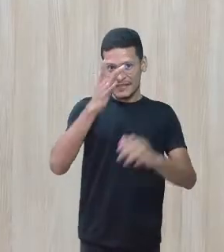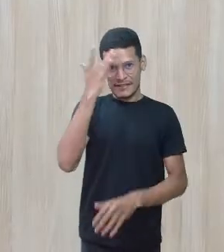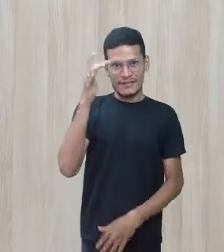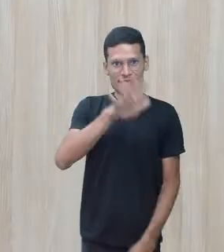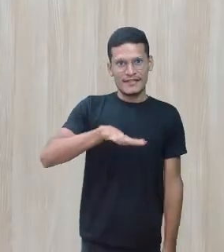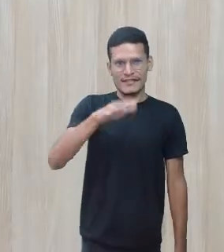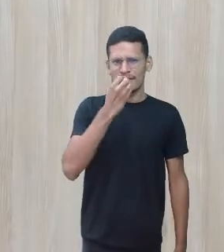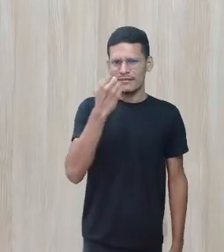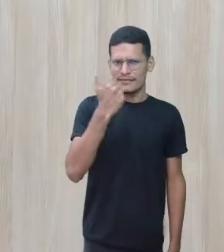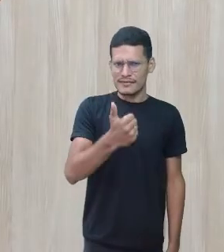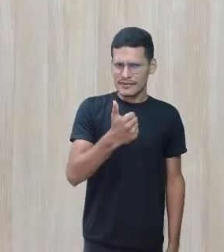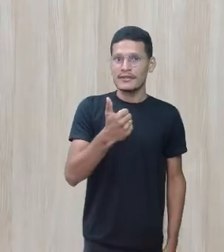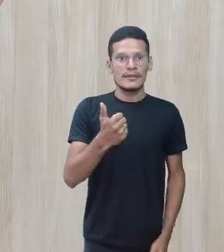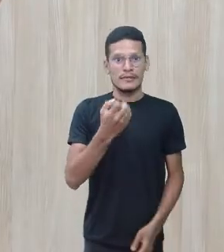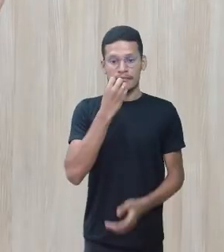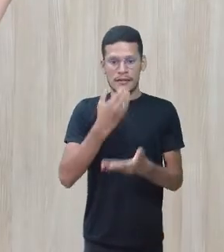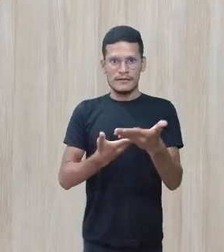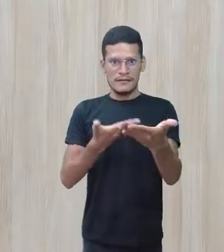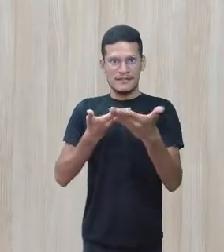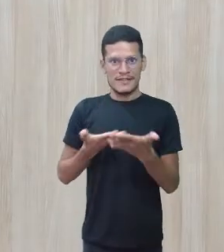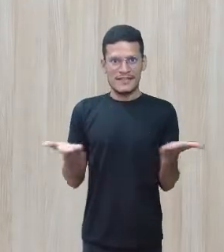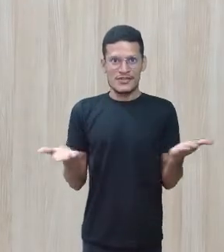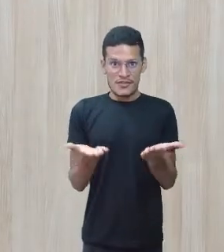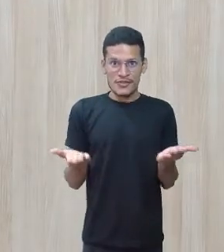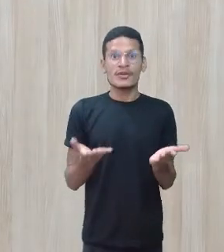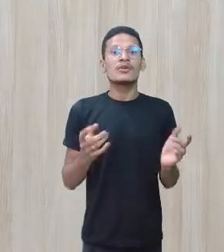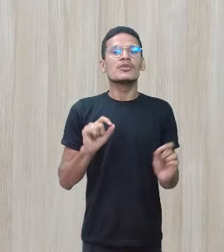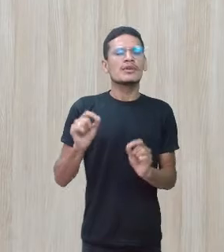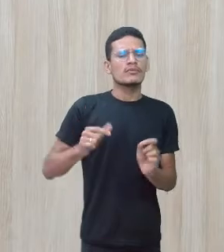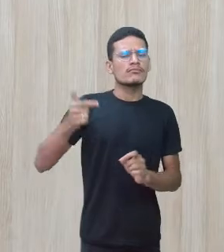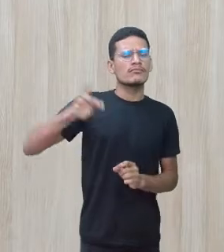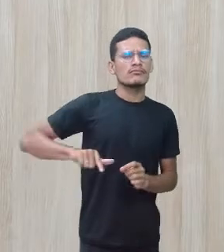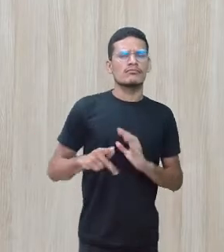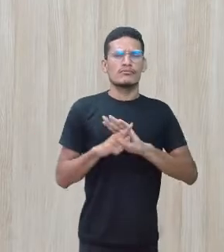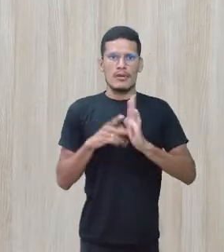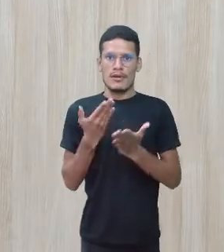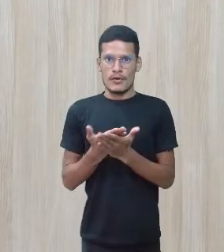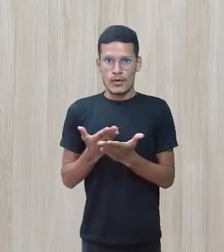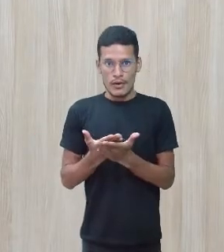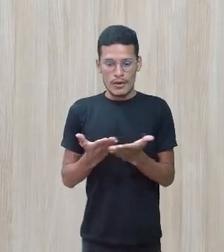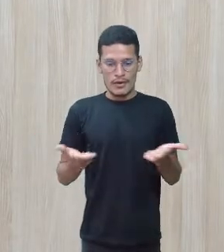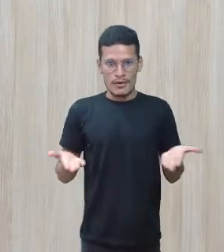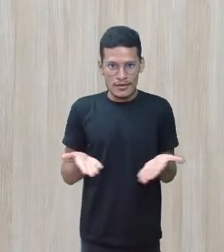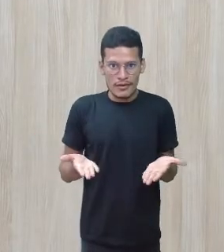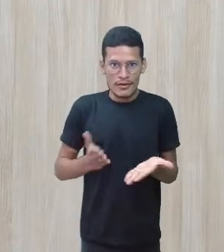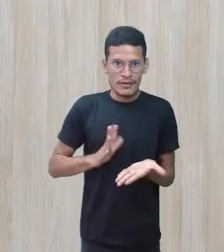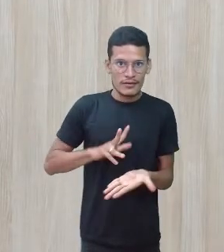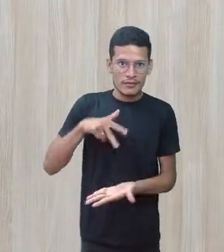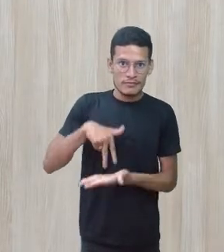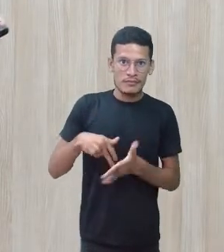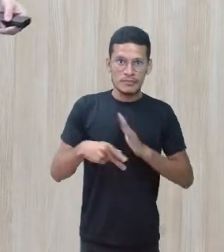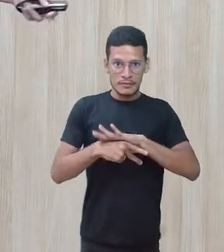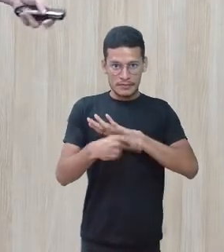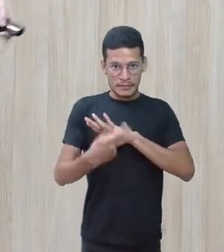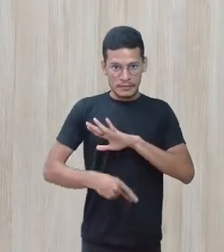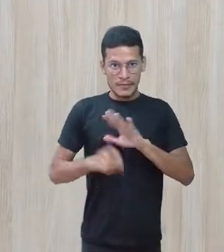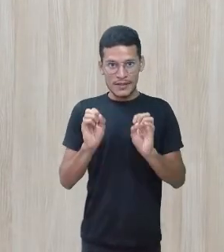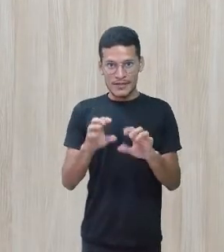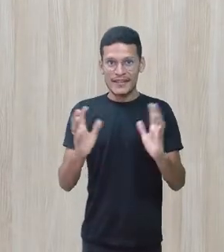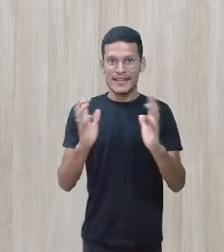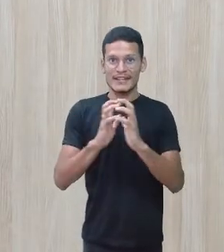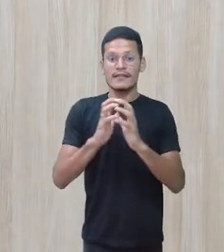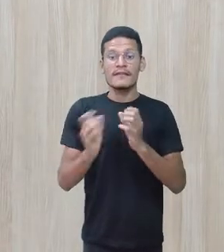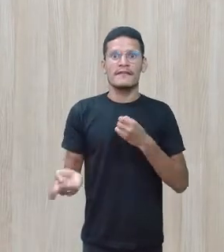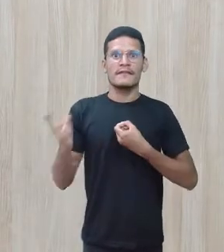Olá, pessoal, tudo bem? Sejam bem-vindos e bem-vindas mais uma vez à nossa aula aqui no Educa Recife, né? A gente voltando